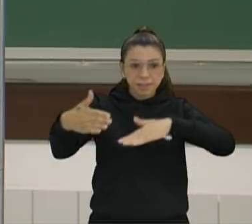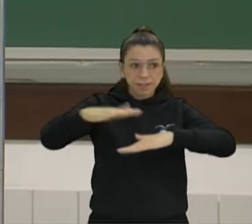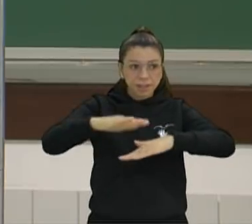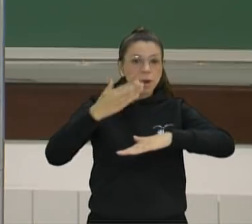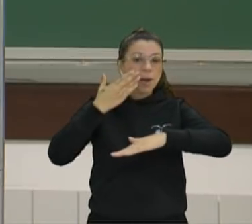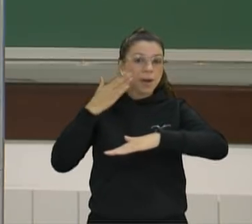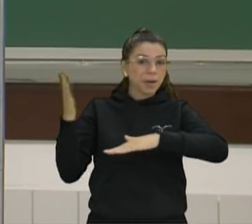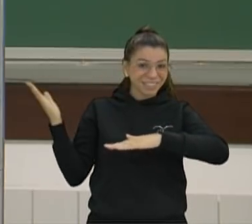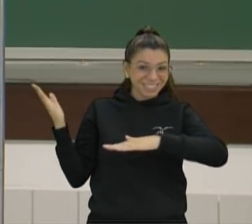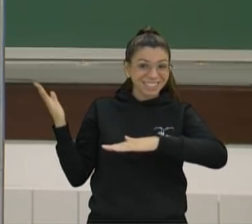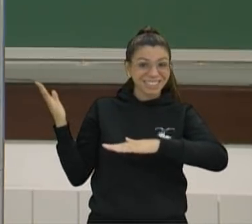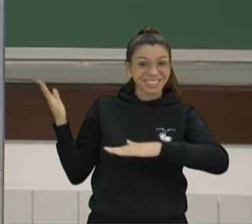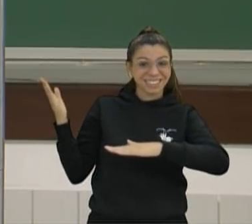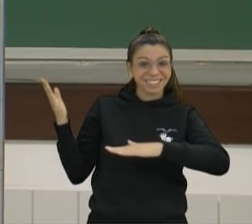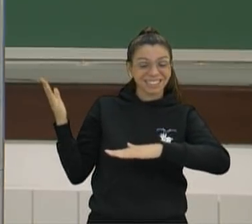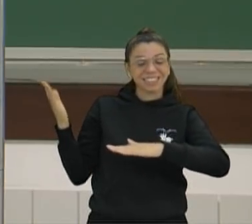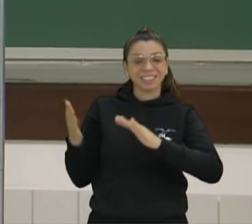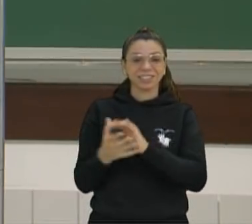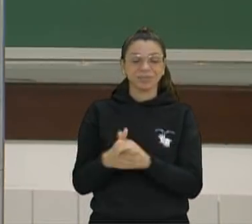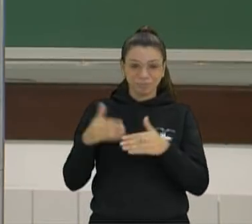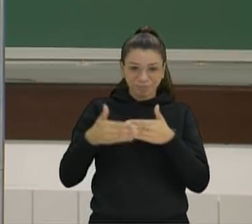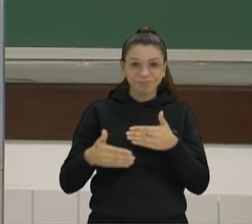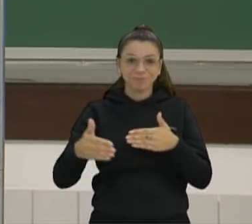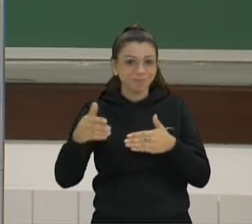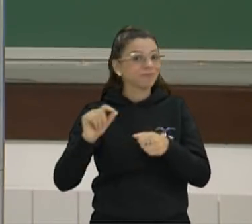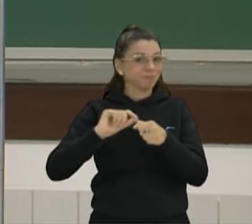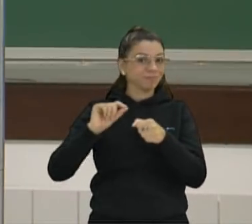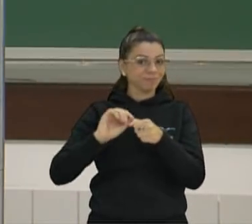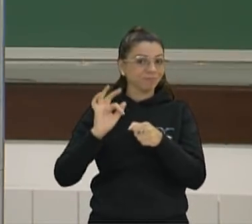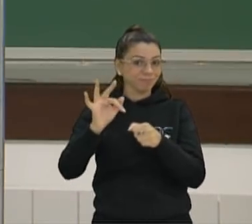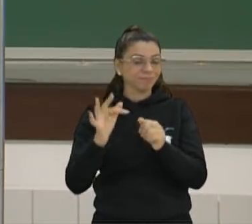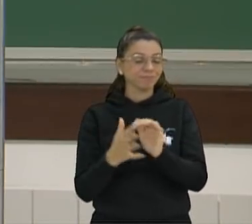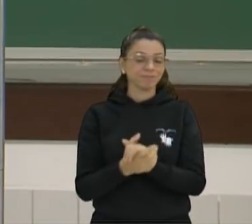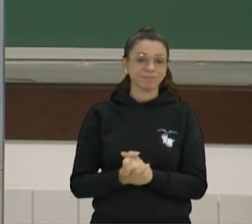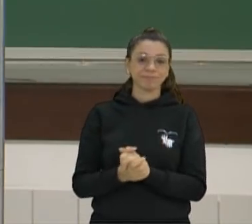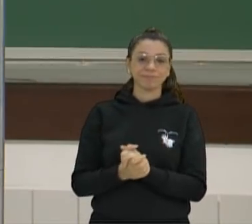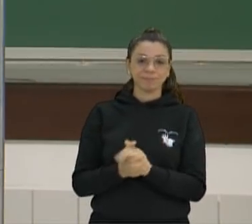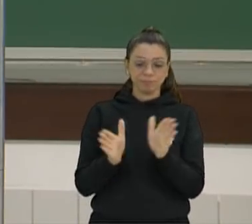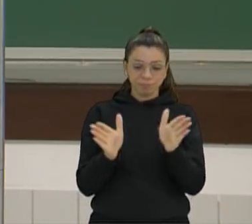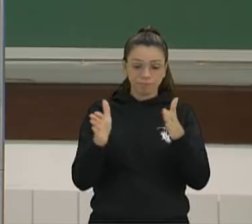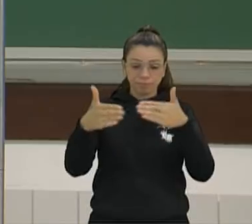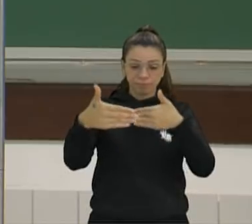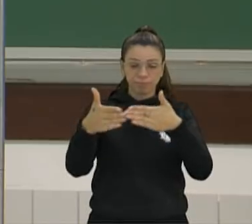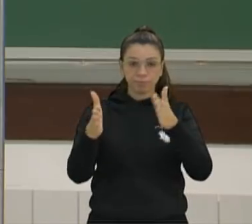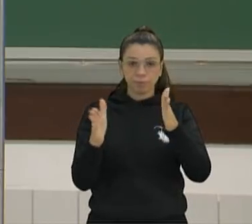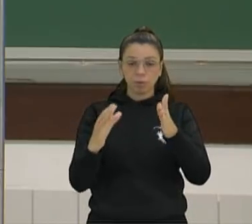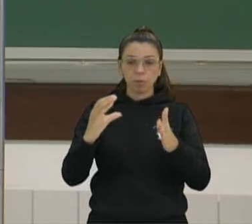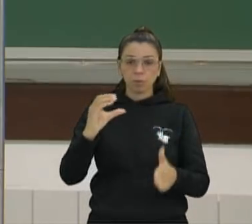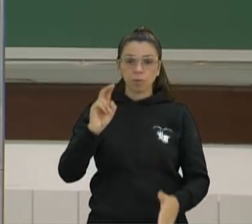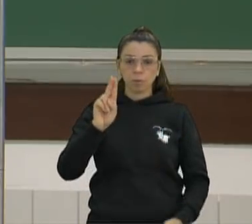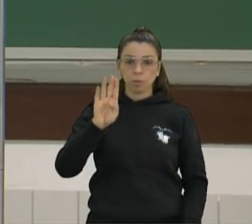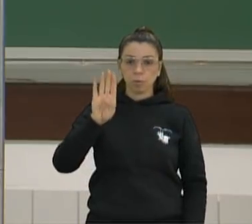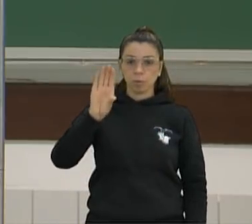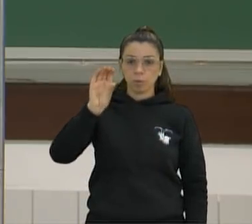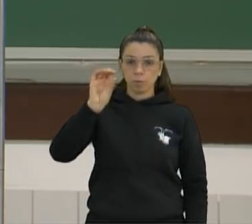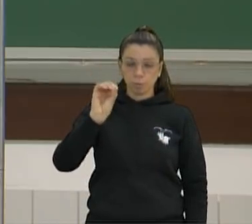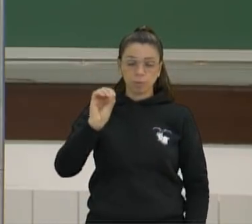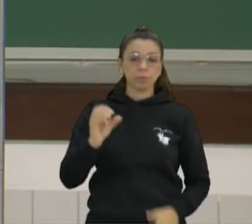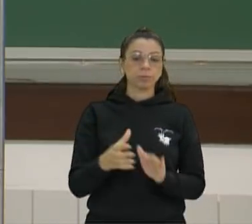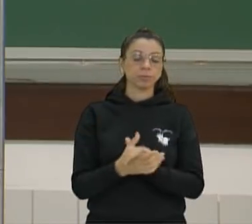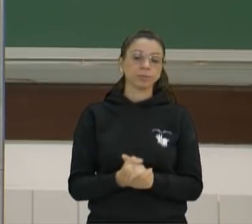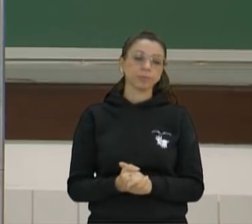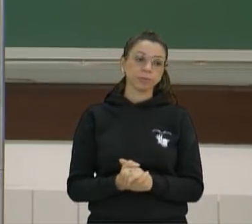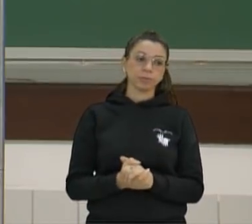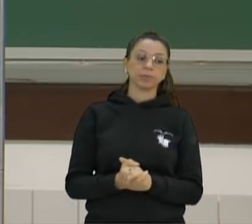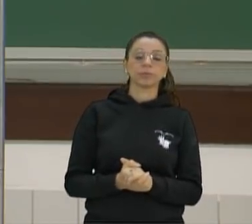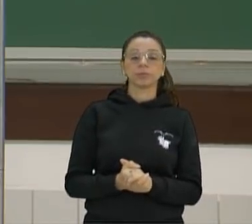vai fazer na sequência dessas aulas. Tá? Então, eu tenho aqui um cubo, que ele é feito usando 6 pecinhas, que a gente vai chamar de módulos,